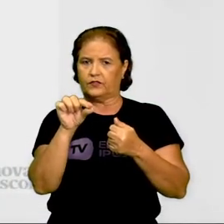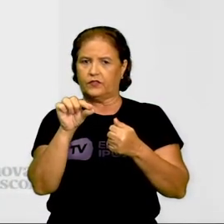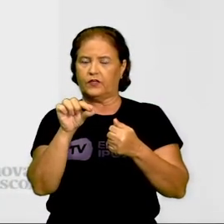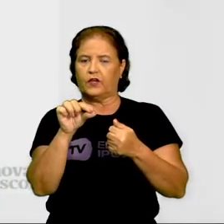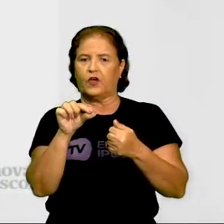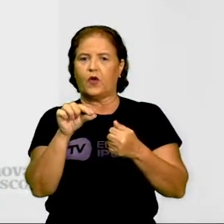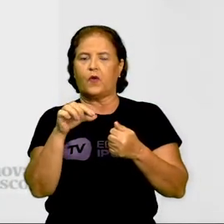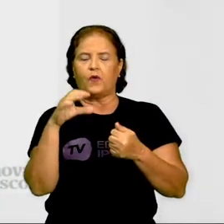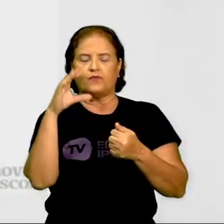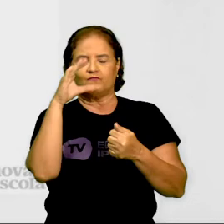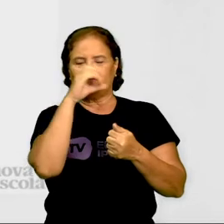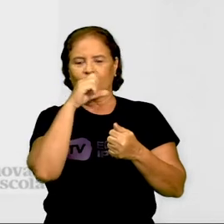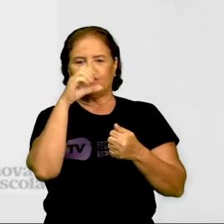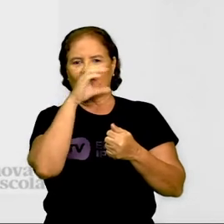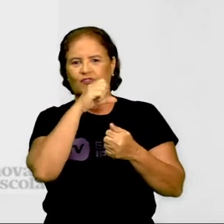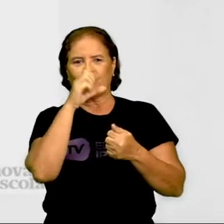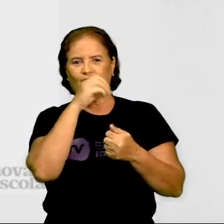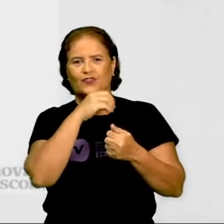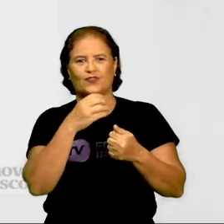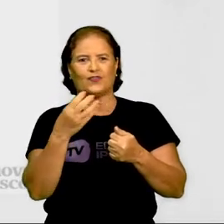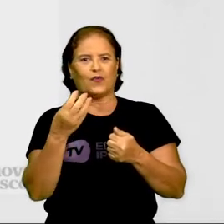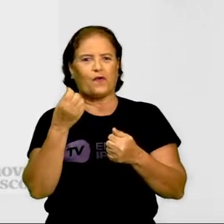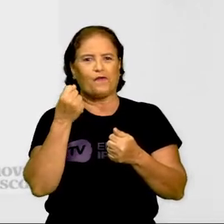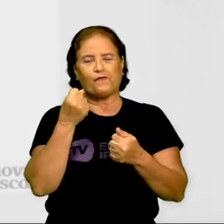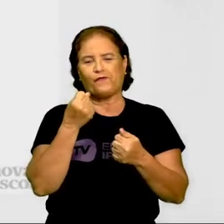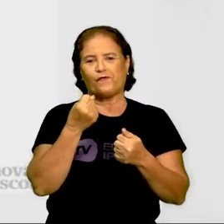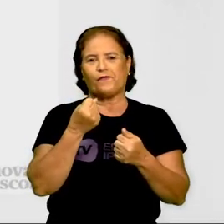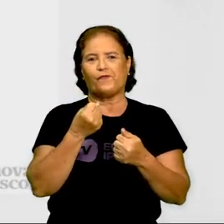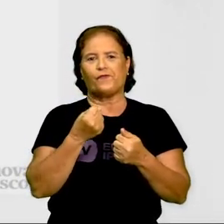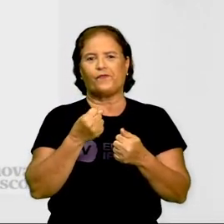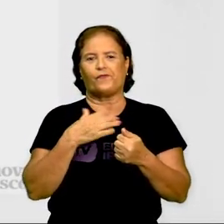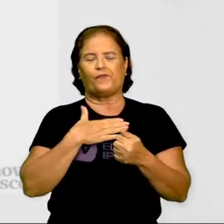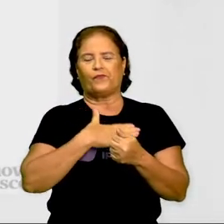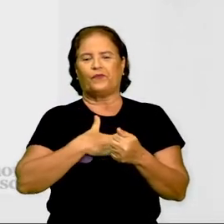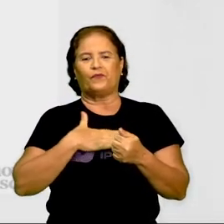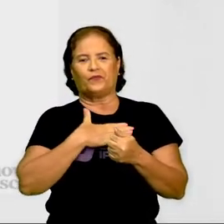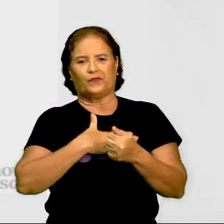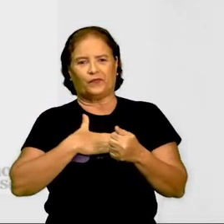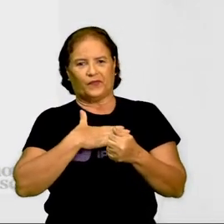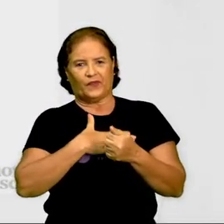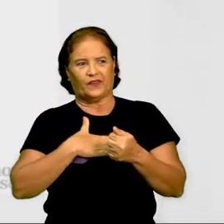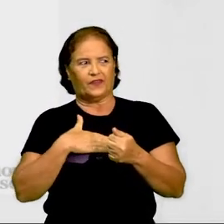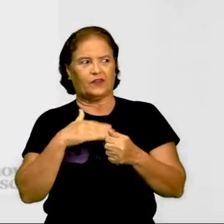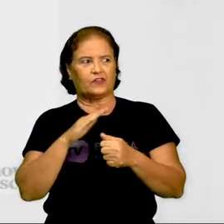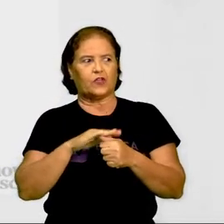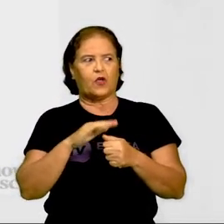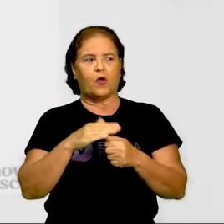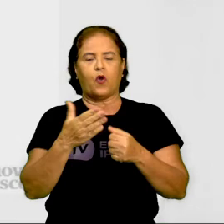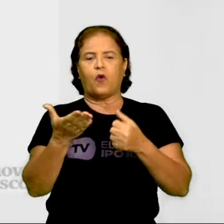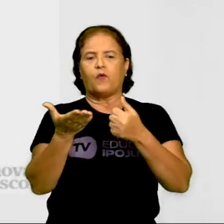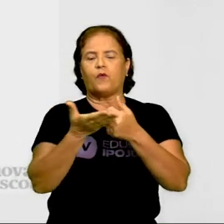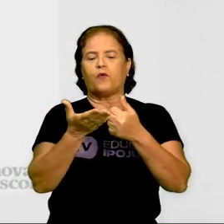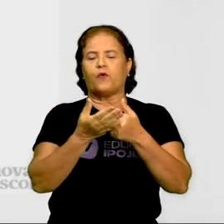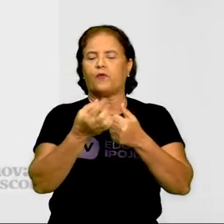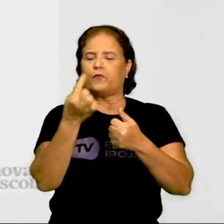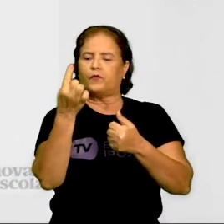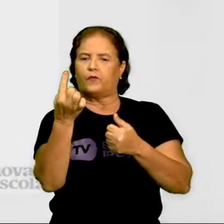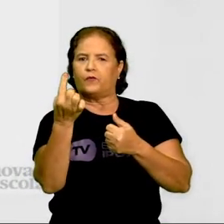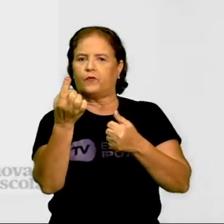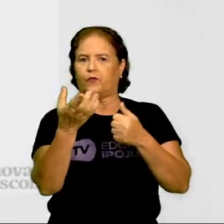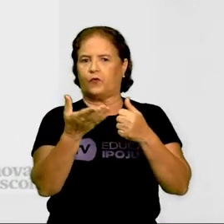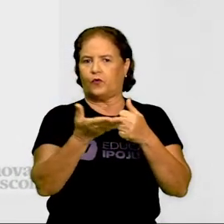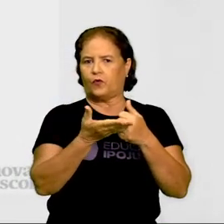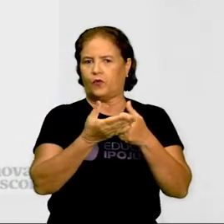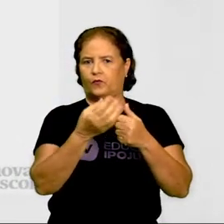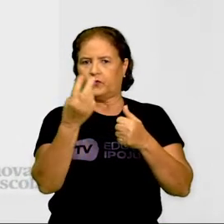seu suco favorito? Legal, né? Temos aqui o copo 1, 2 e 3.